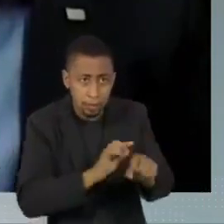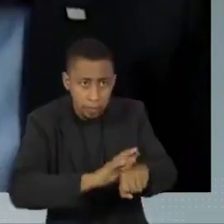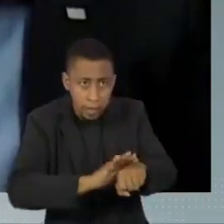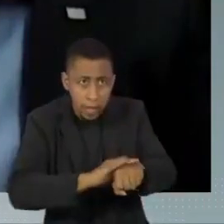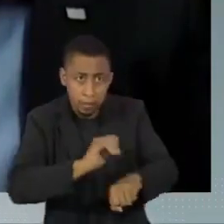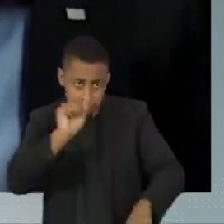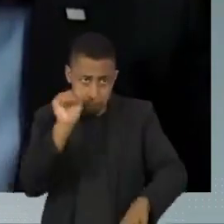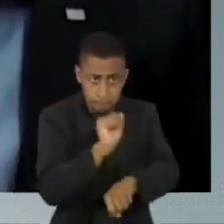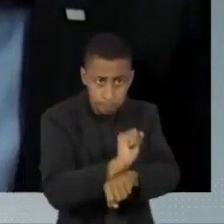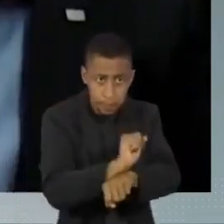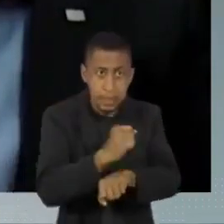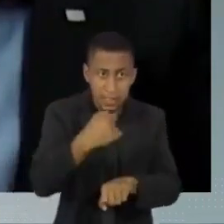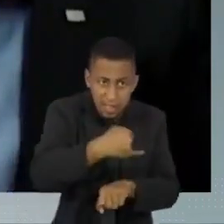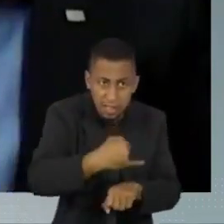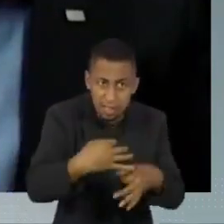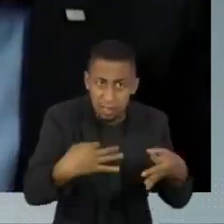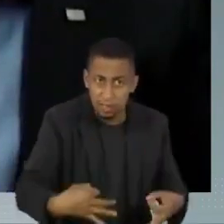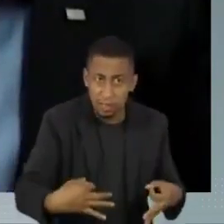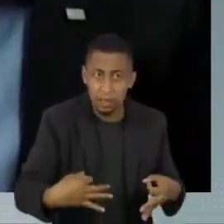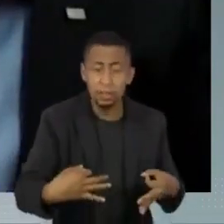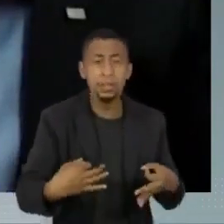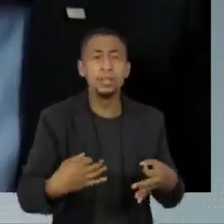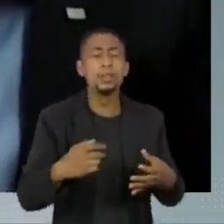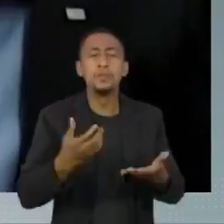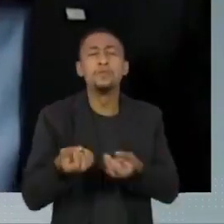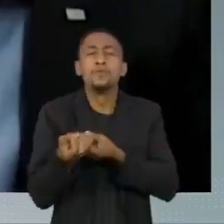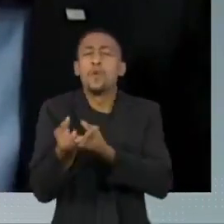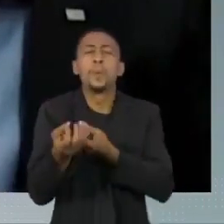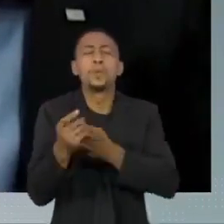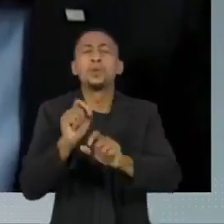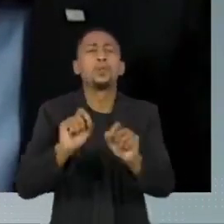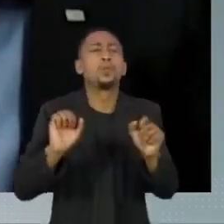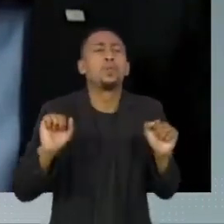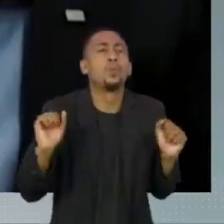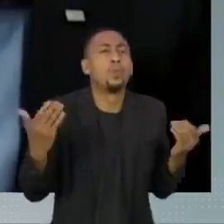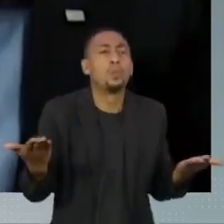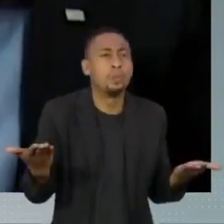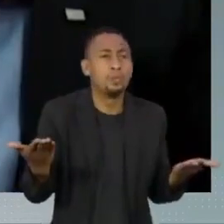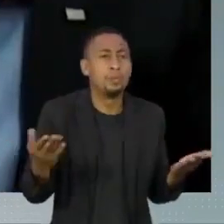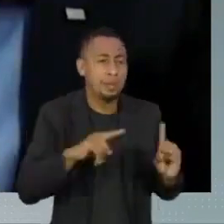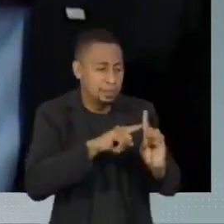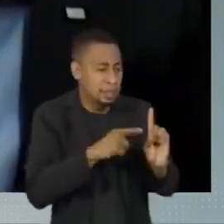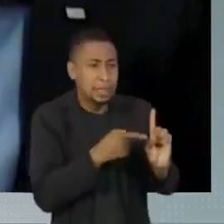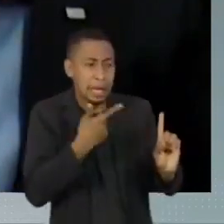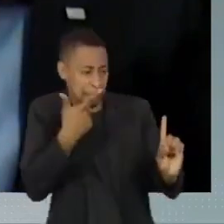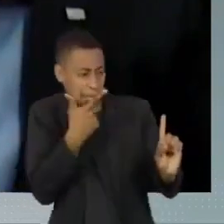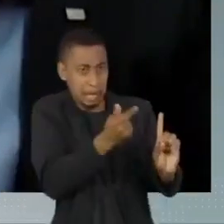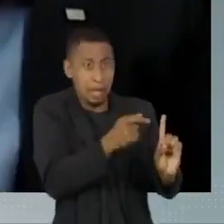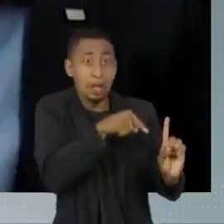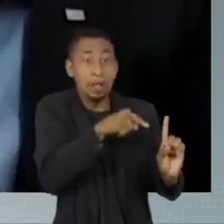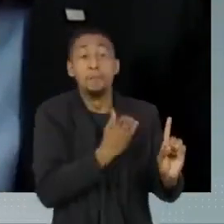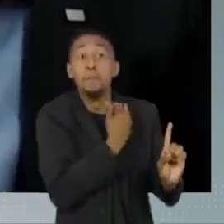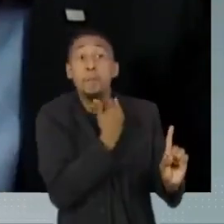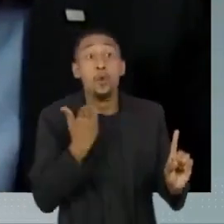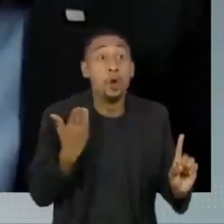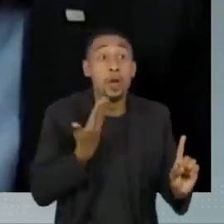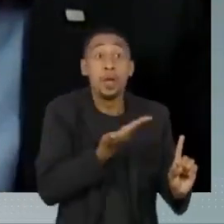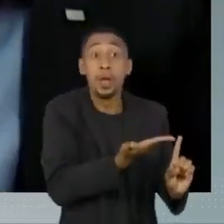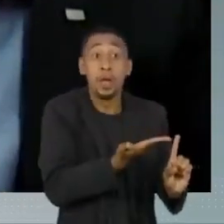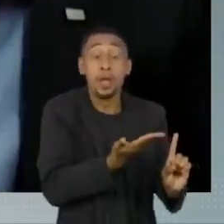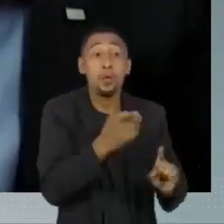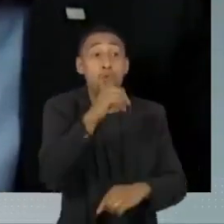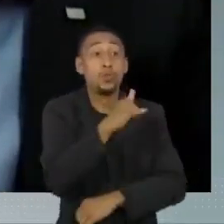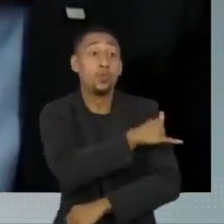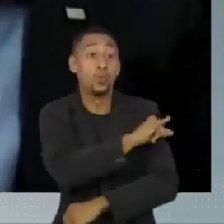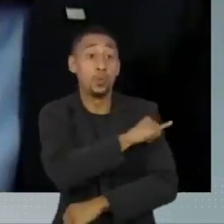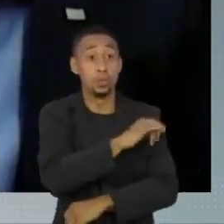com comorbidade. O que se sabe até agora sobre o caso que está sendo investigado, sobre a morte de uma grávida no Rio